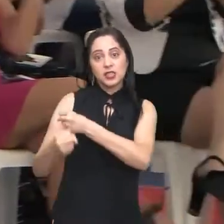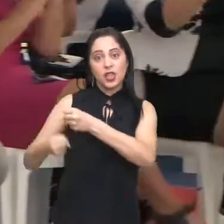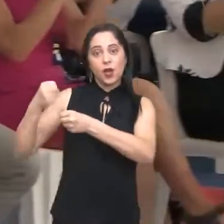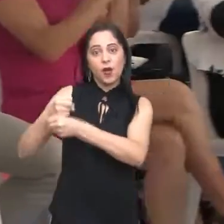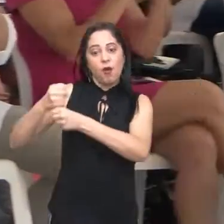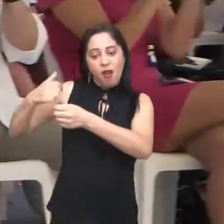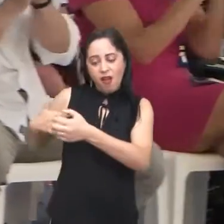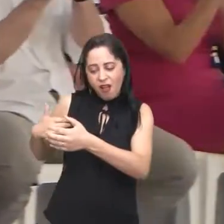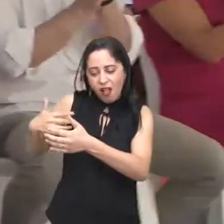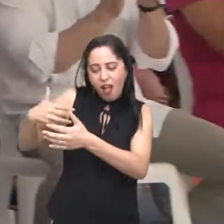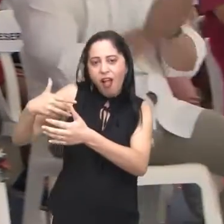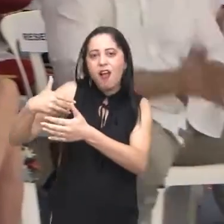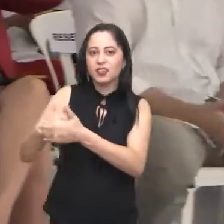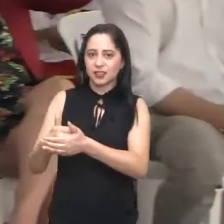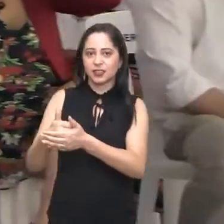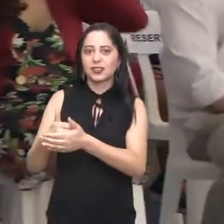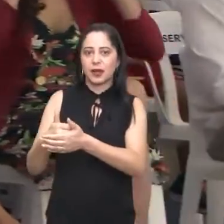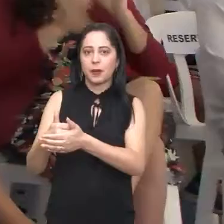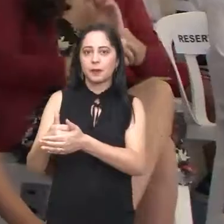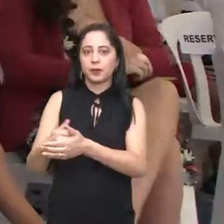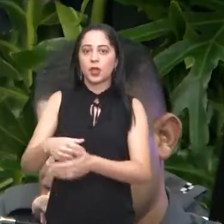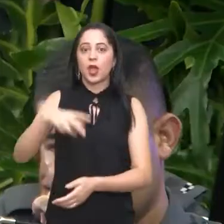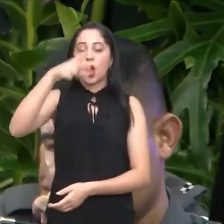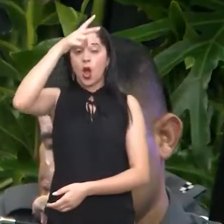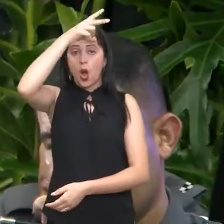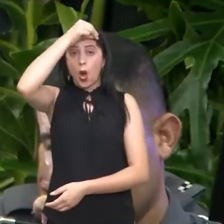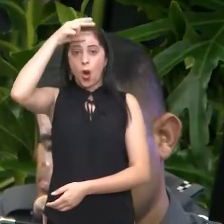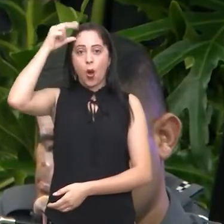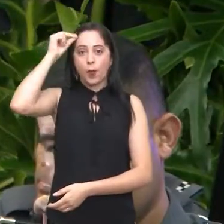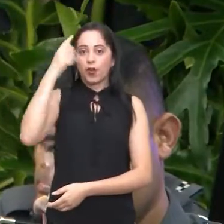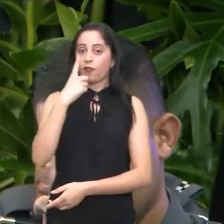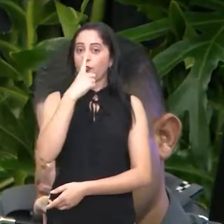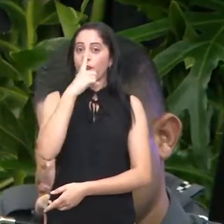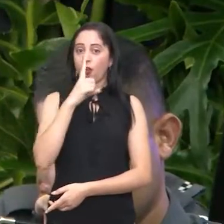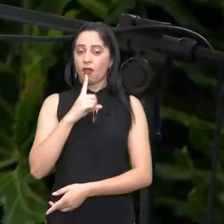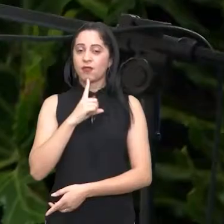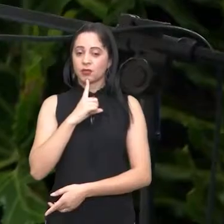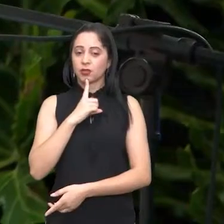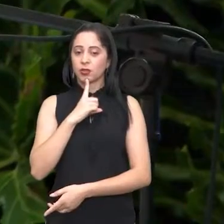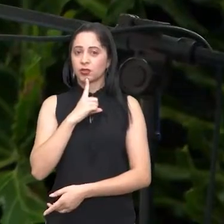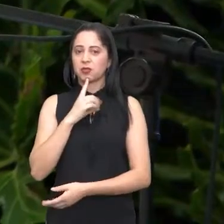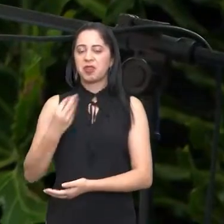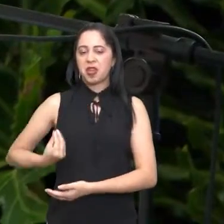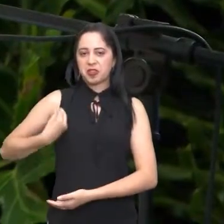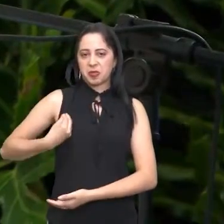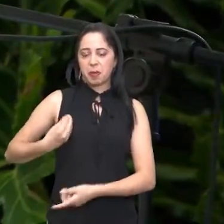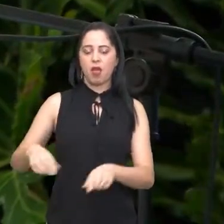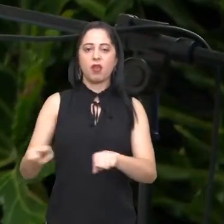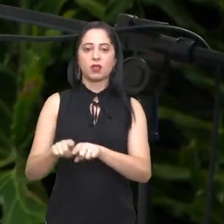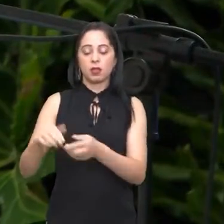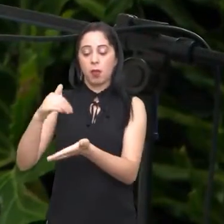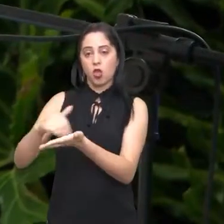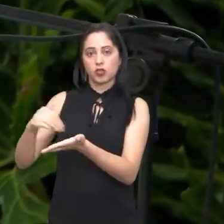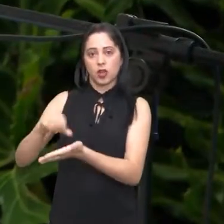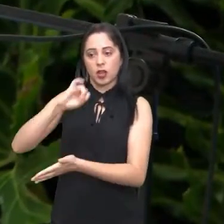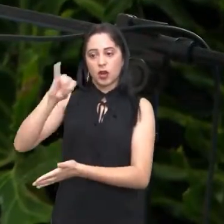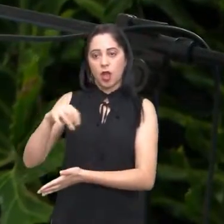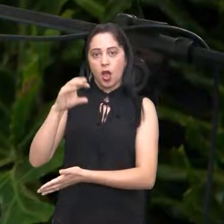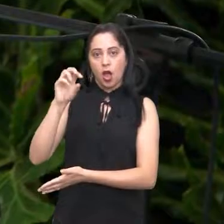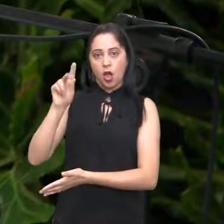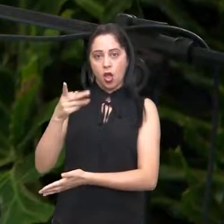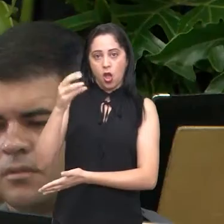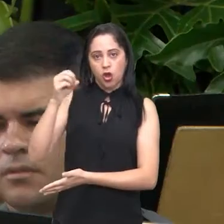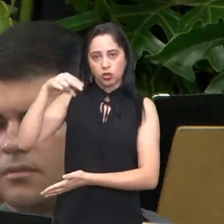anos de história. O evento contou com a presença do prefeito Anderson Farias, do secretário de Educação e Cidadania,